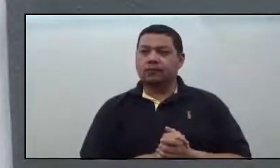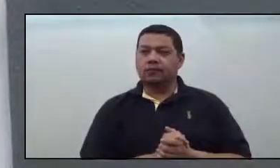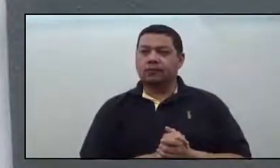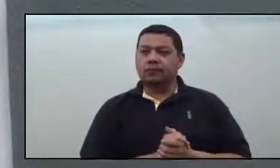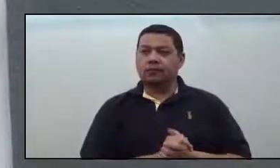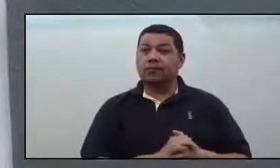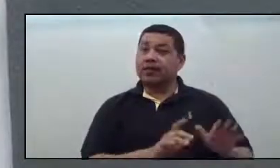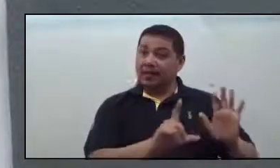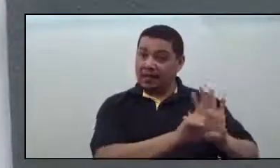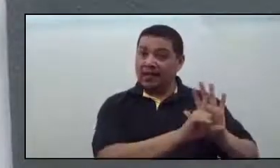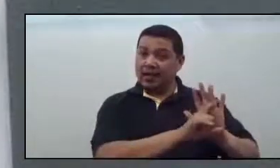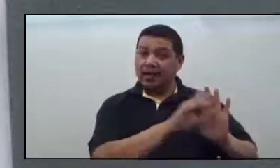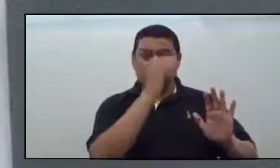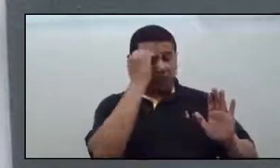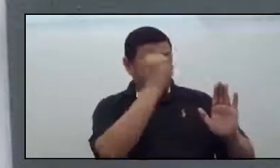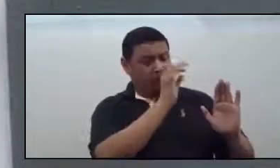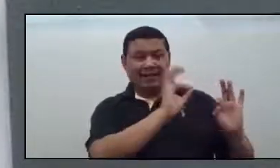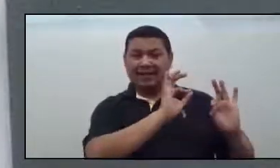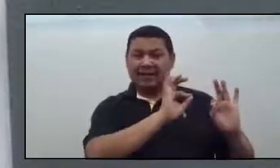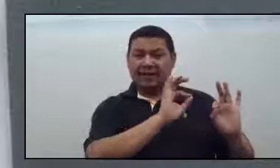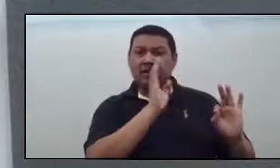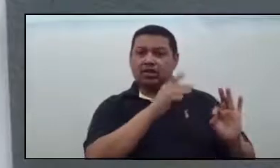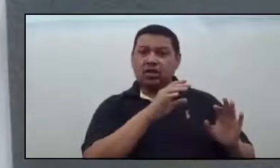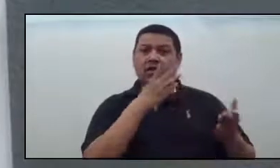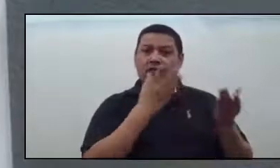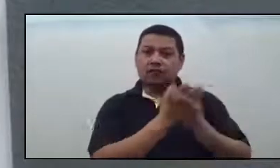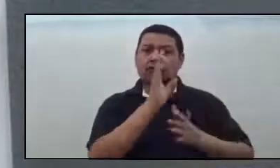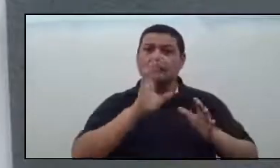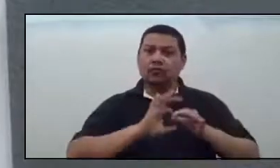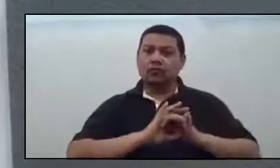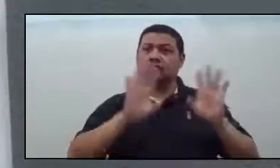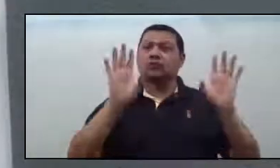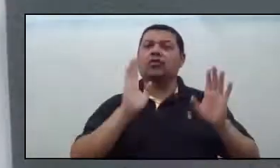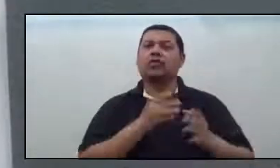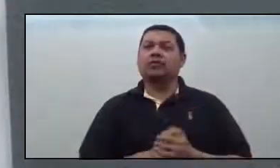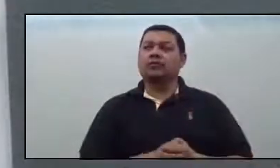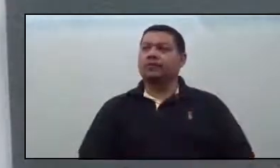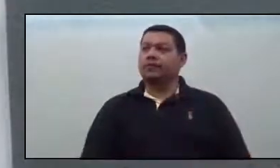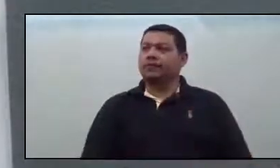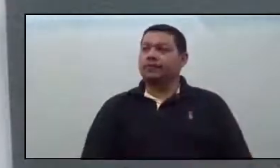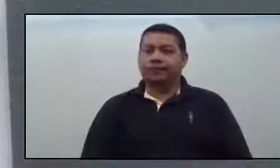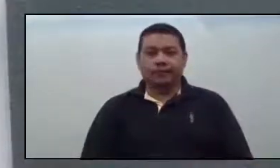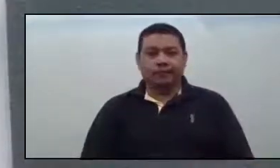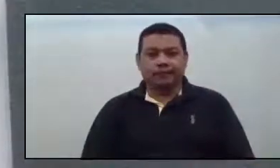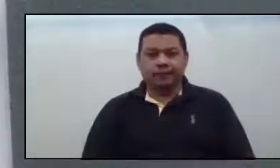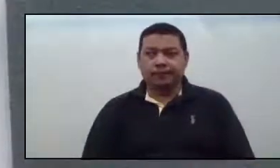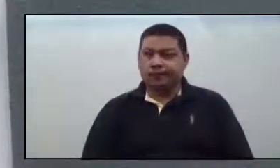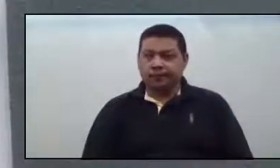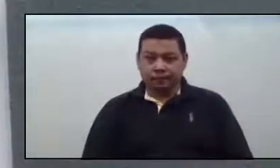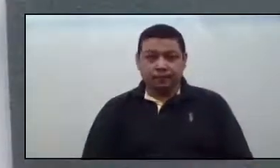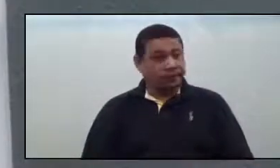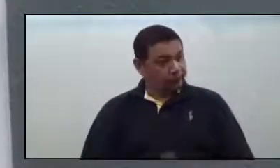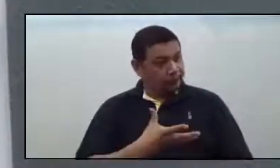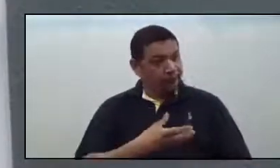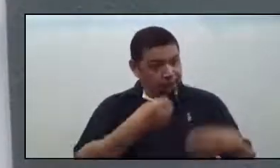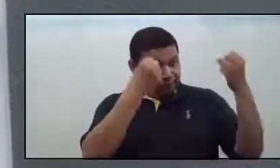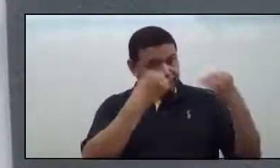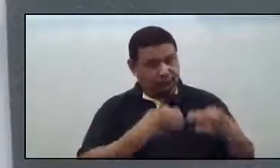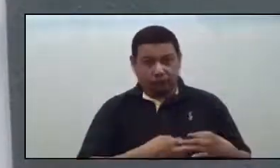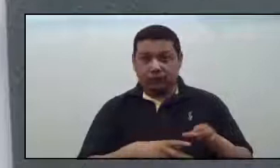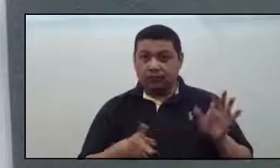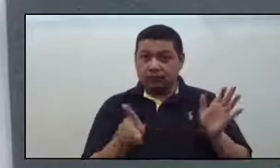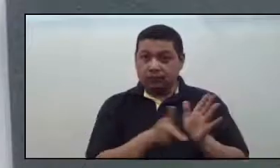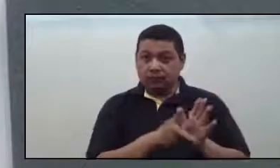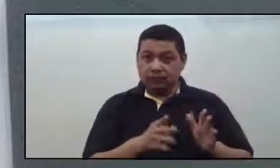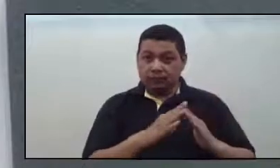o que foi votado nessa Casa de Leis. E também gostaria de receber essas explicações da própria